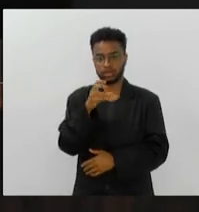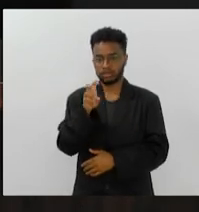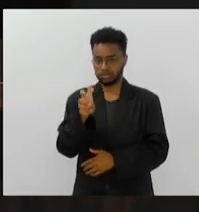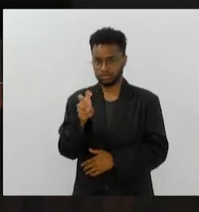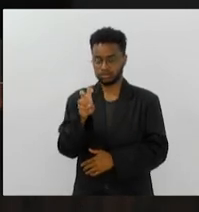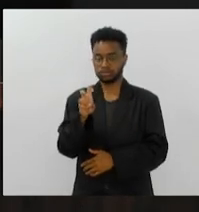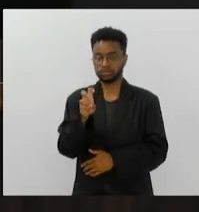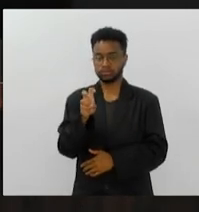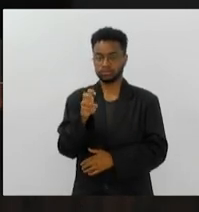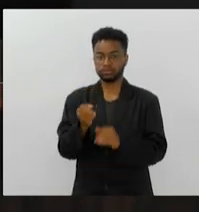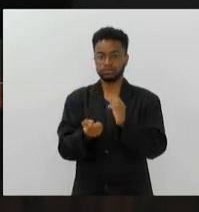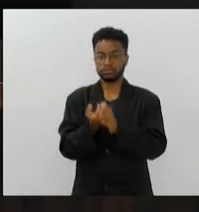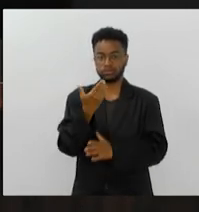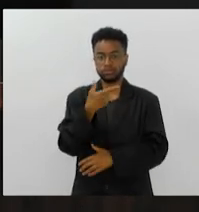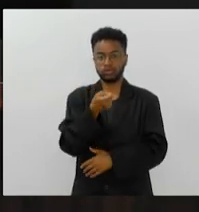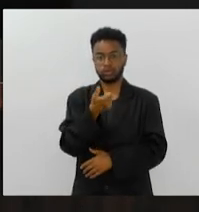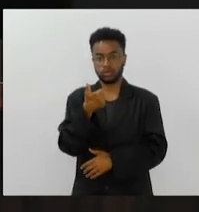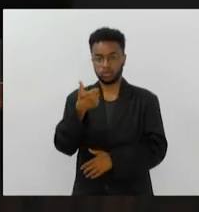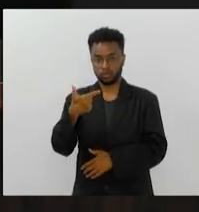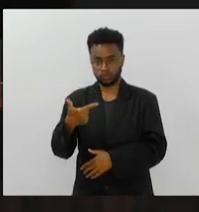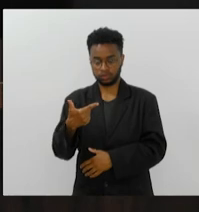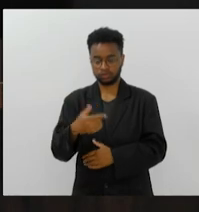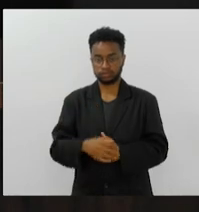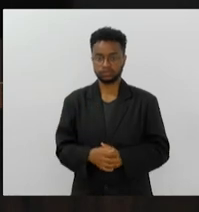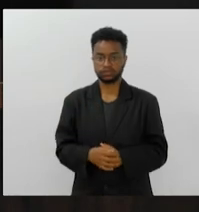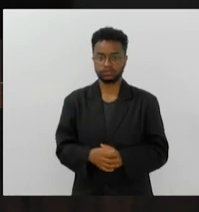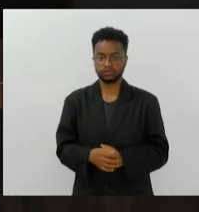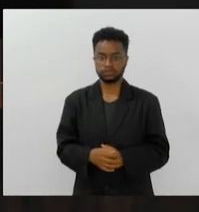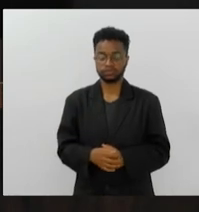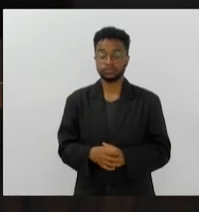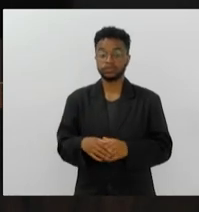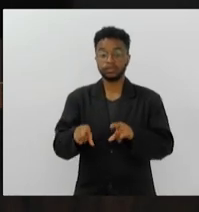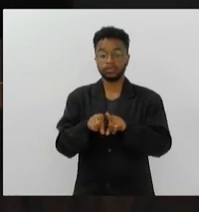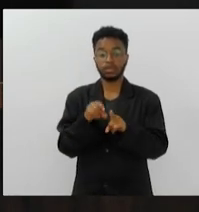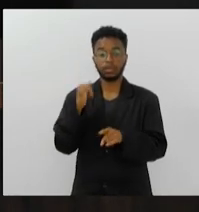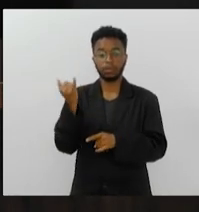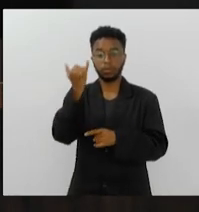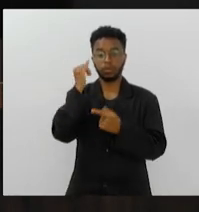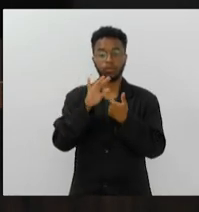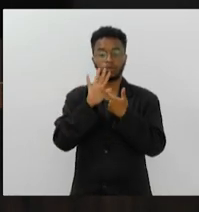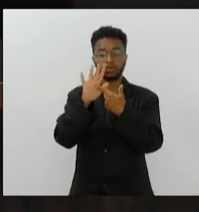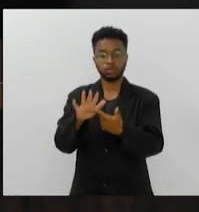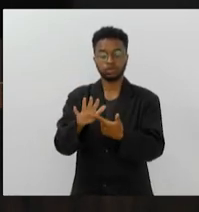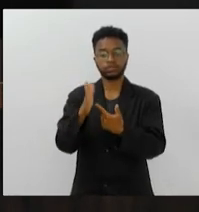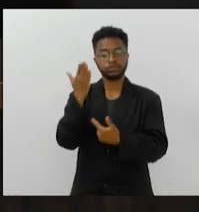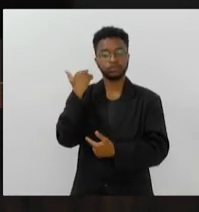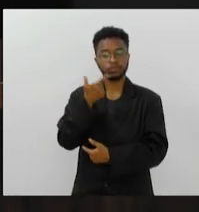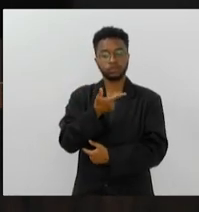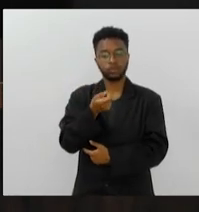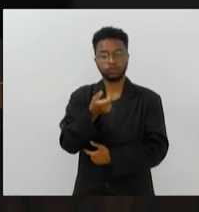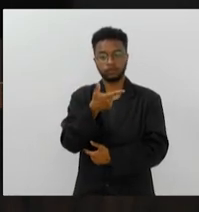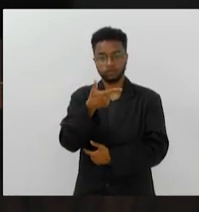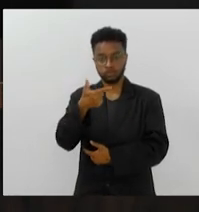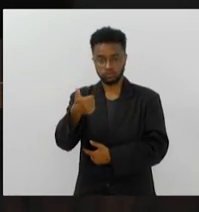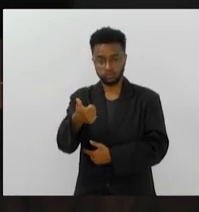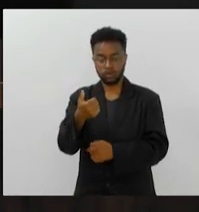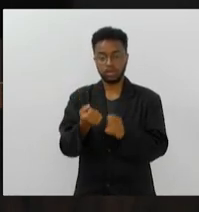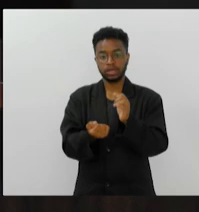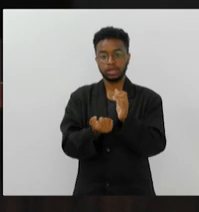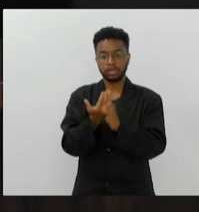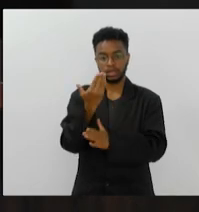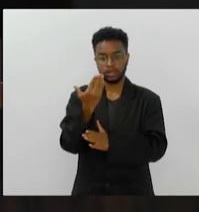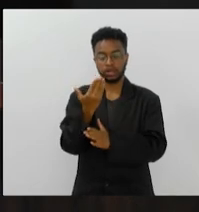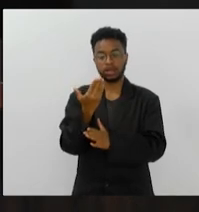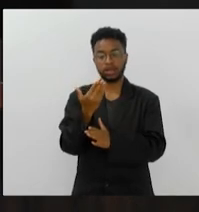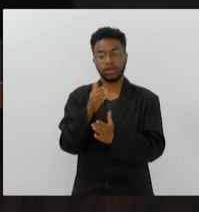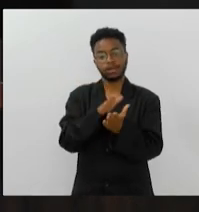12.645, de 2012. Cabe destacar que em 2021 foi elaborado a edição